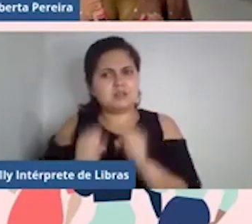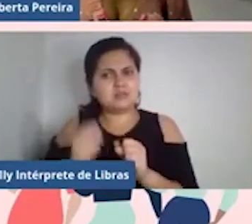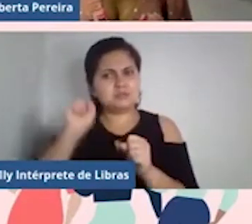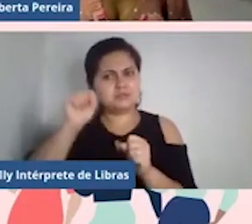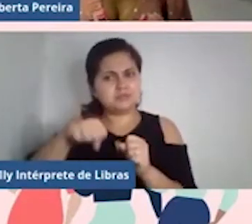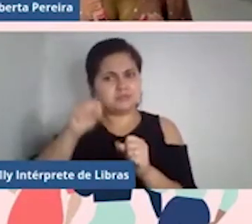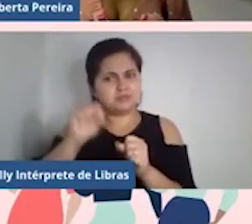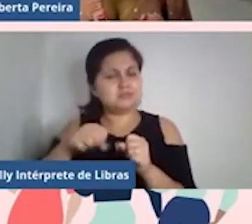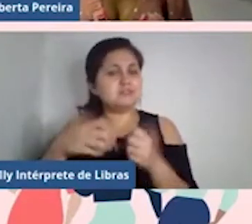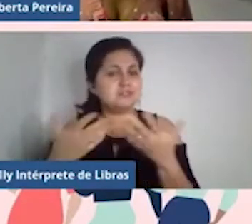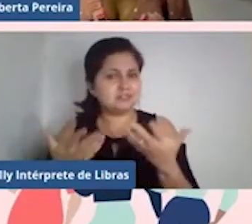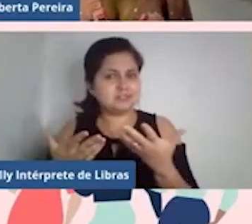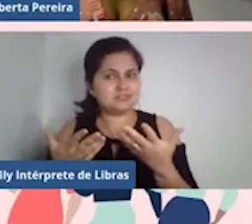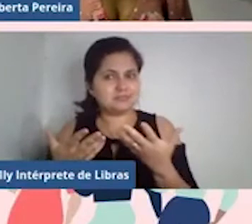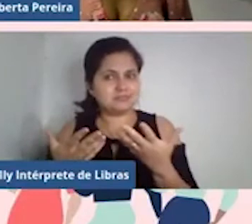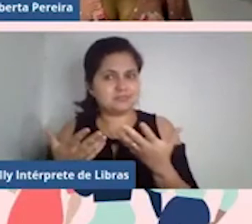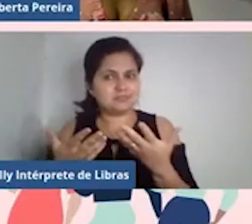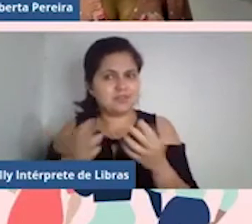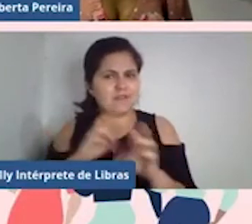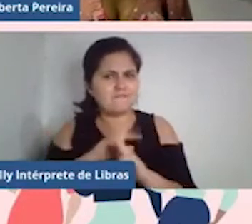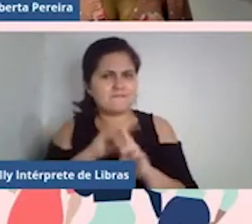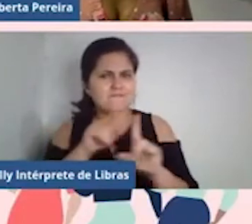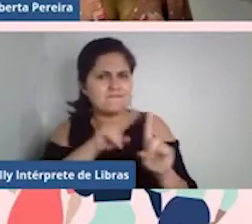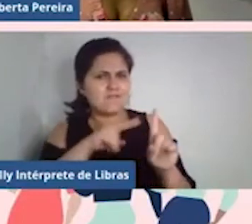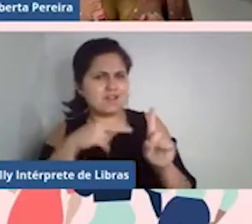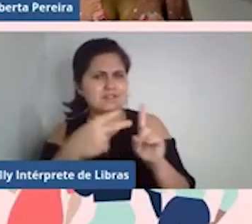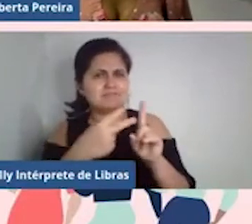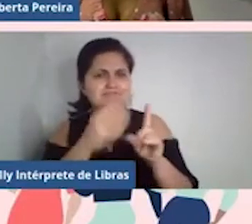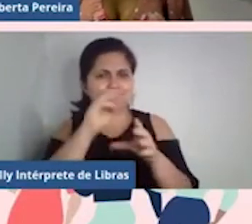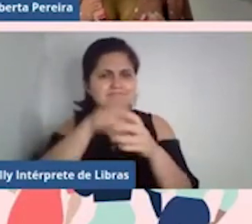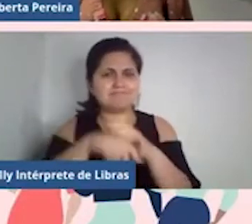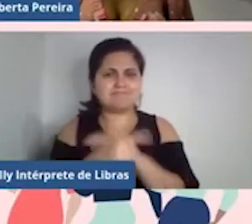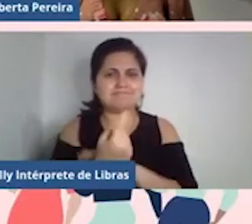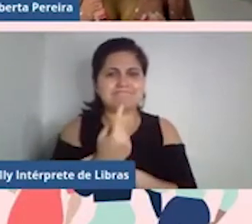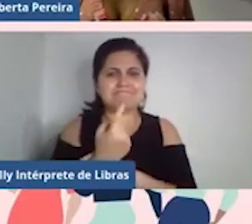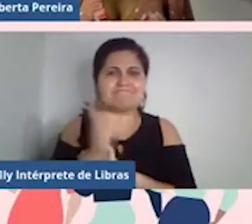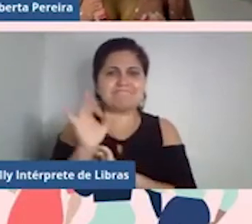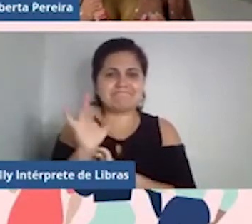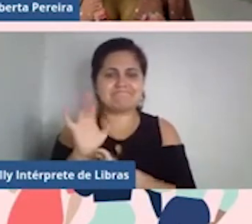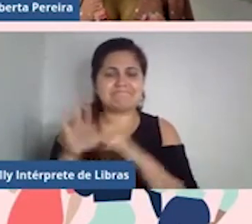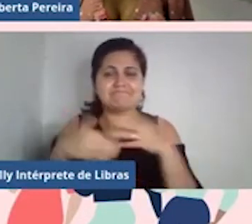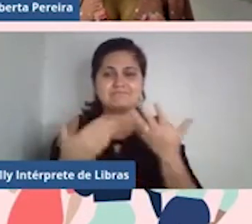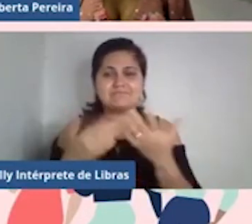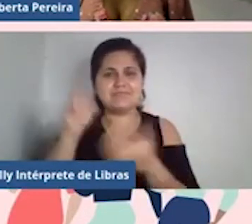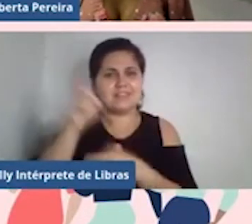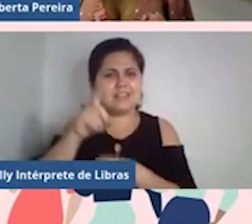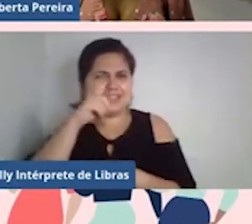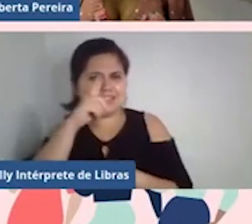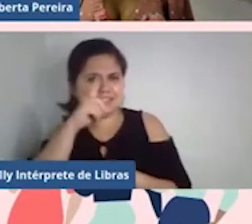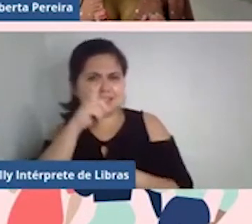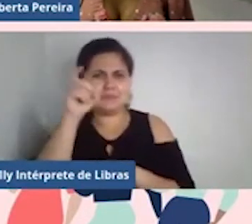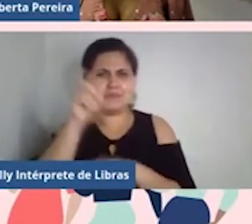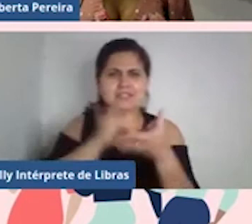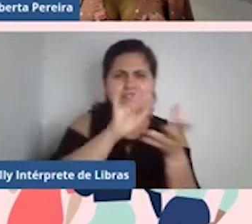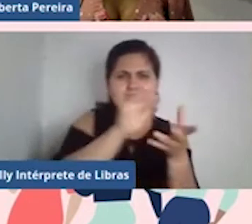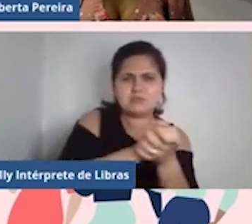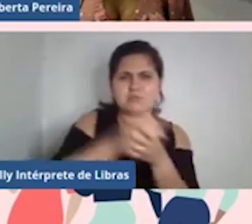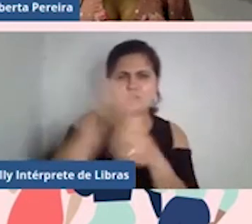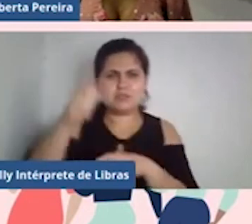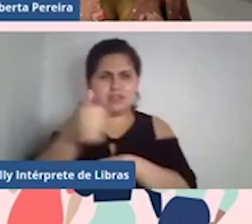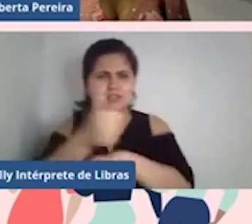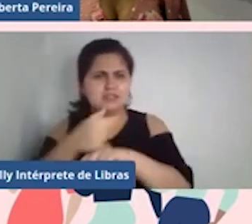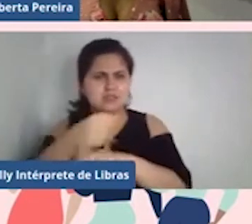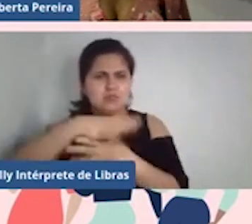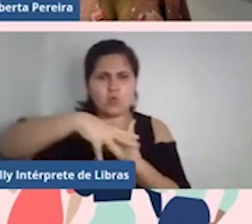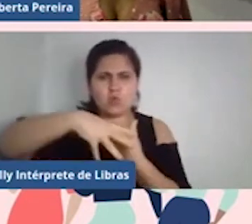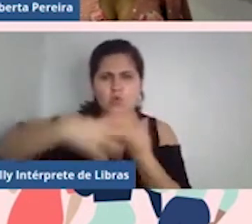né? Várias facetas numa só, né? Então, é ser mãe, é ser esposa, é ser profissional, é ter